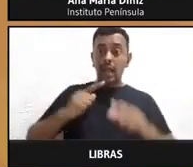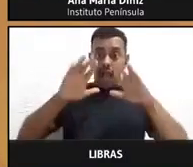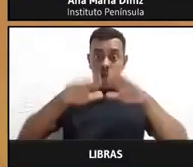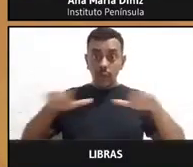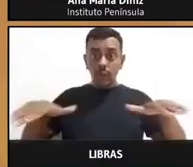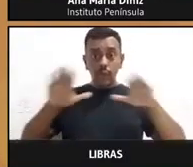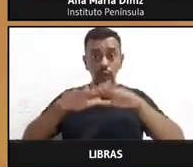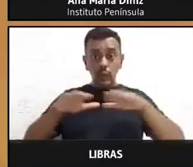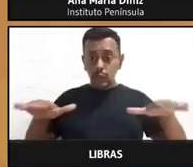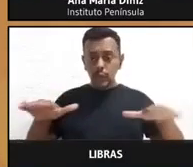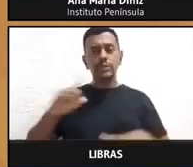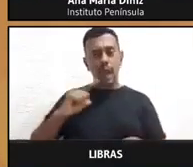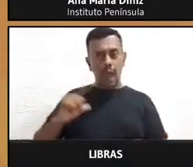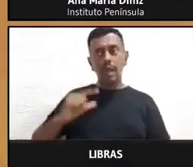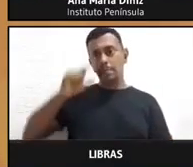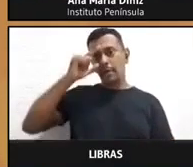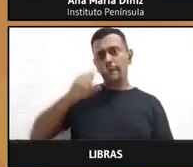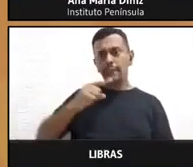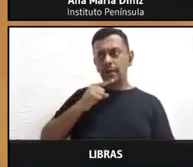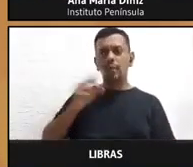fácil para se engajar.